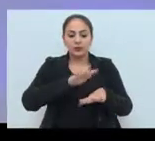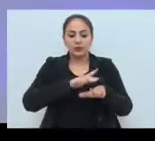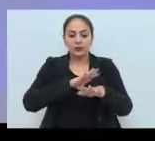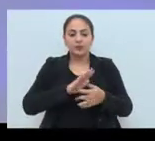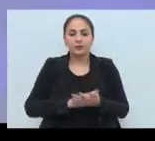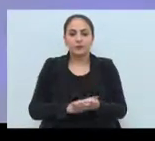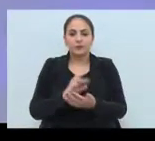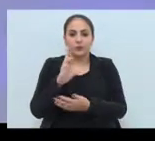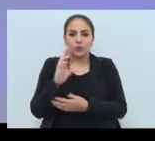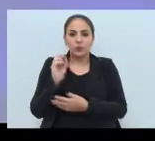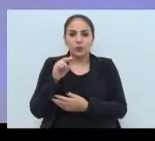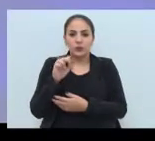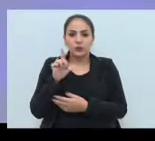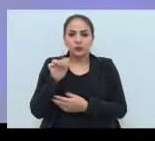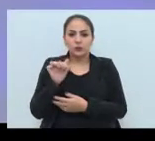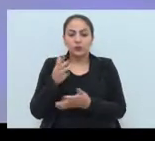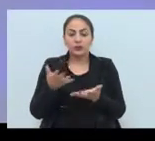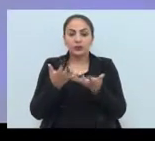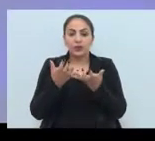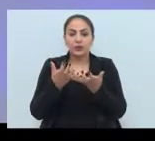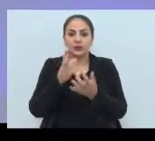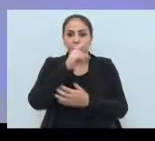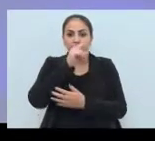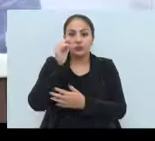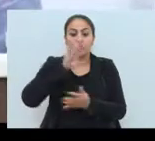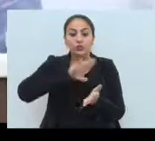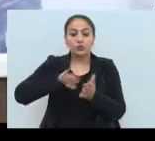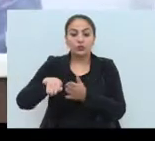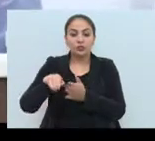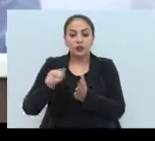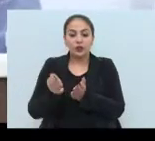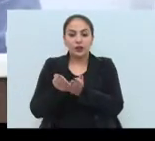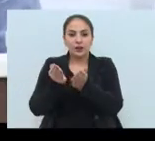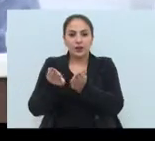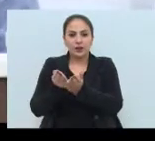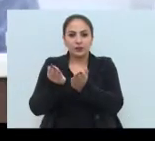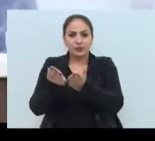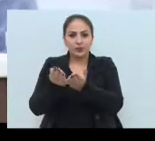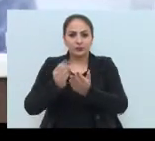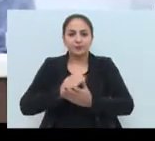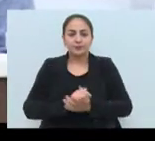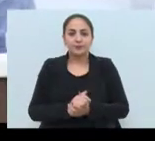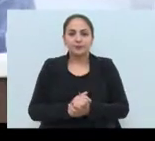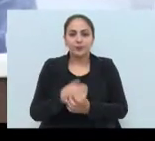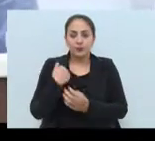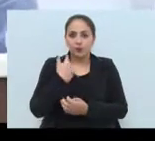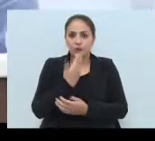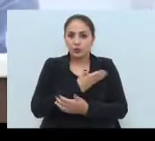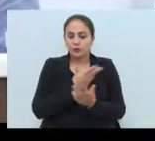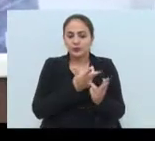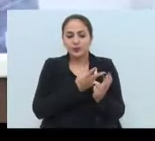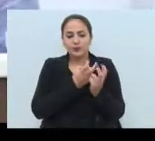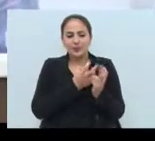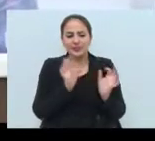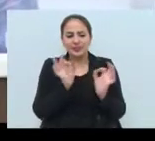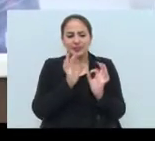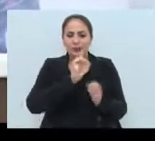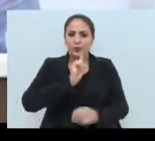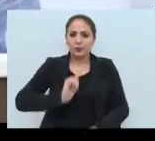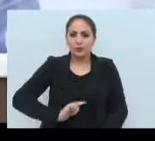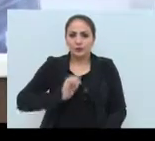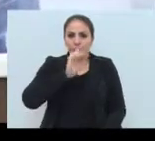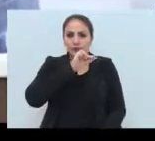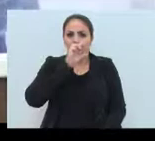que Prefeitura retire o monumento da Caravela. O que a gente percebe é que nem o governo municipal e nem